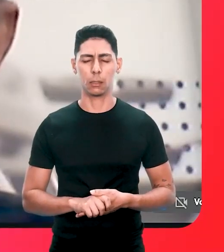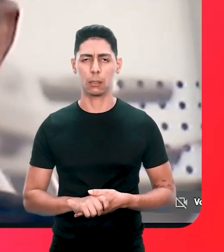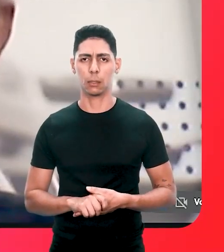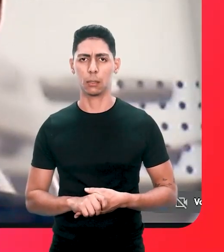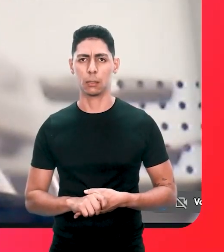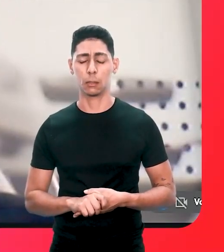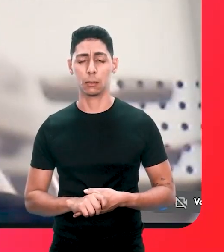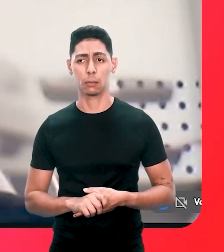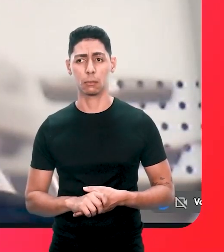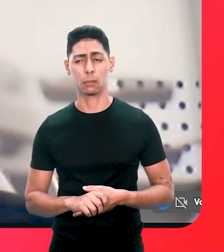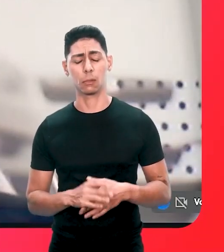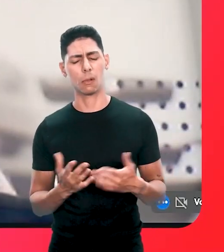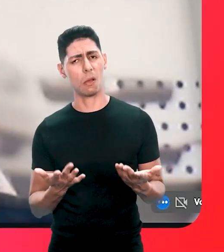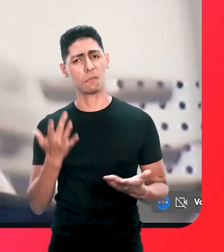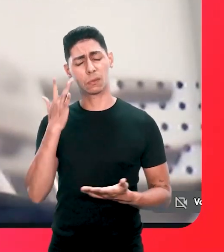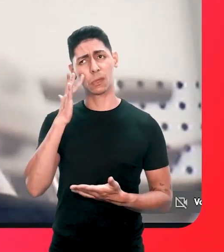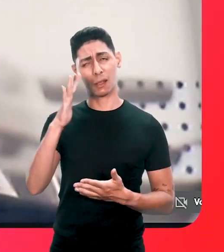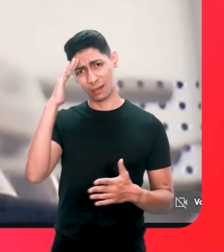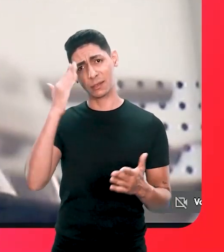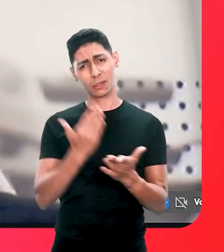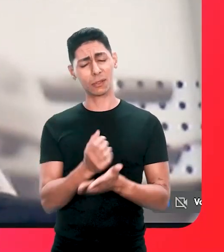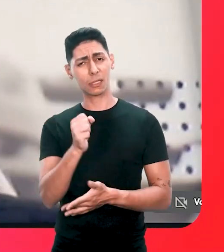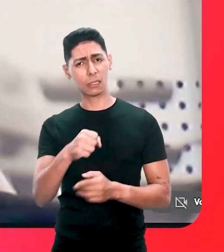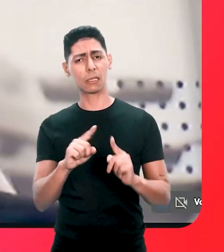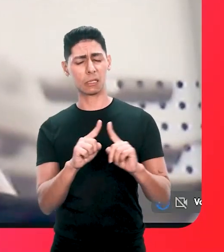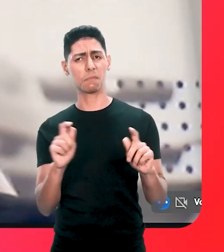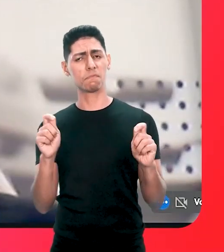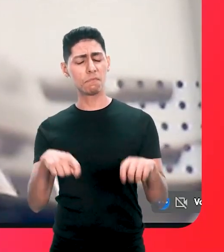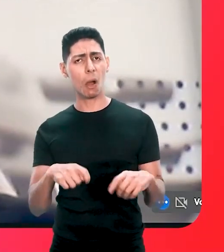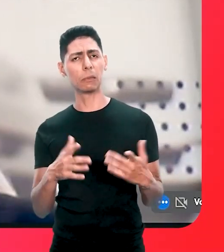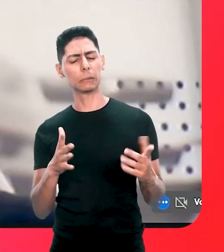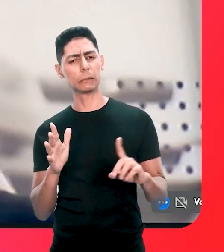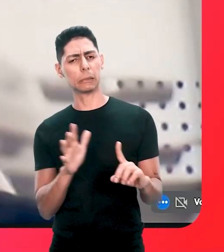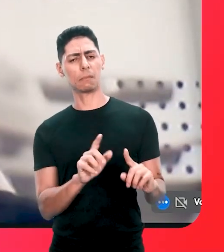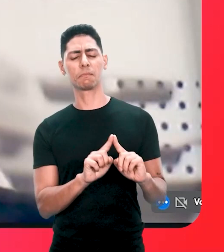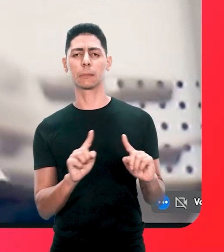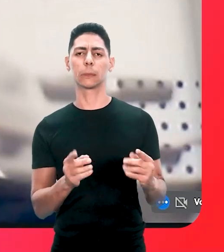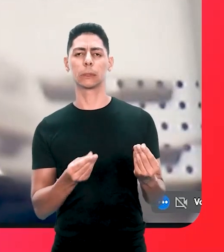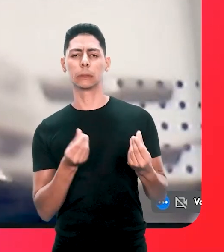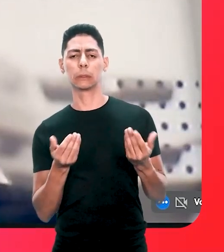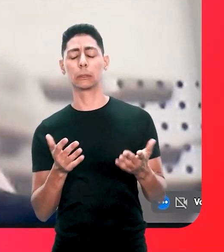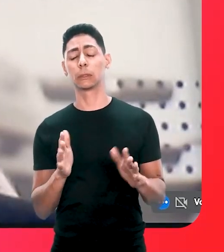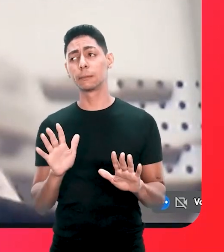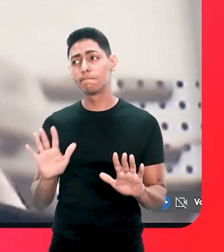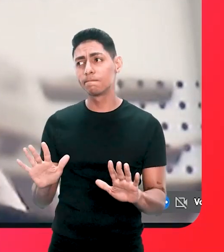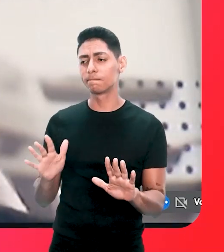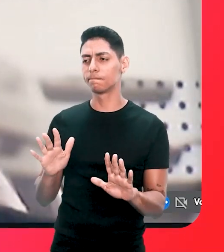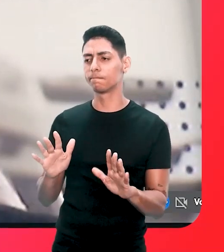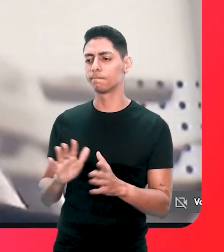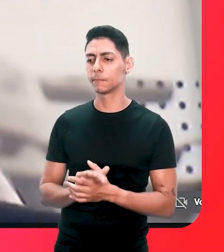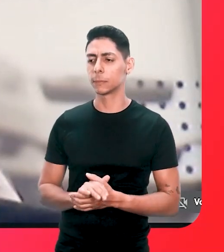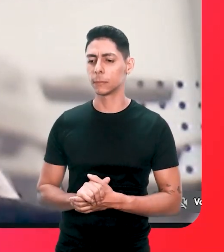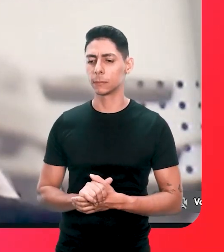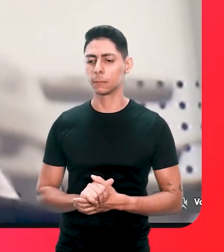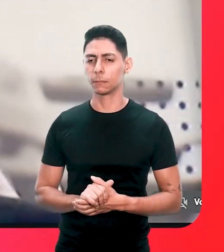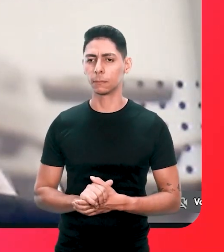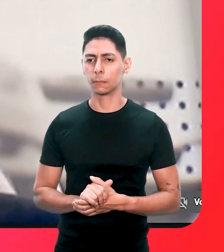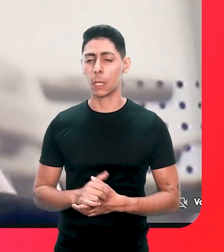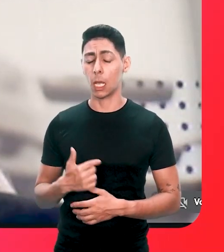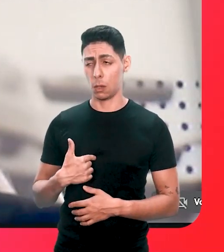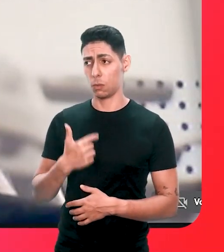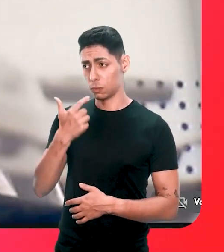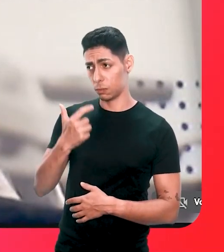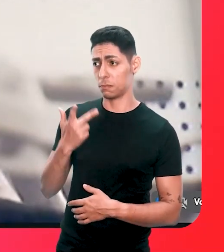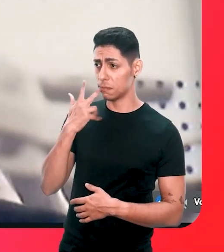Olha, acredito que sim, que tem uma influência nisso. Agora, Antônio José, como pai de uma pessoa